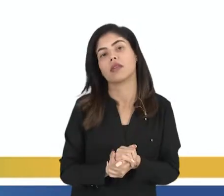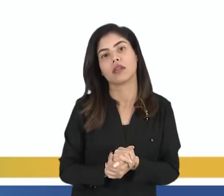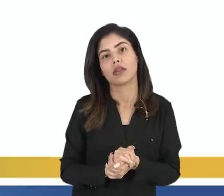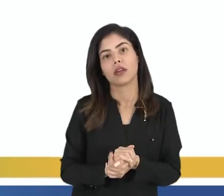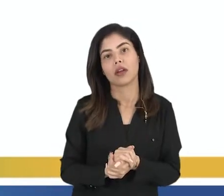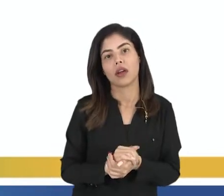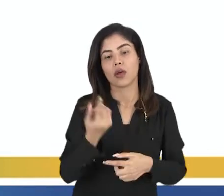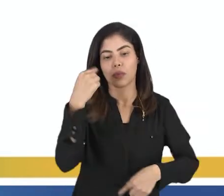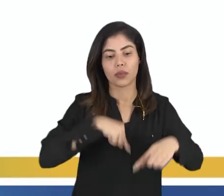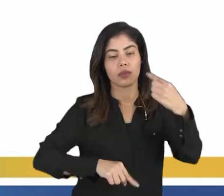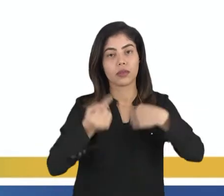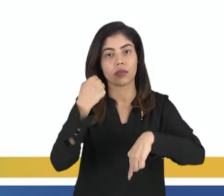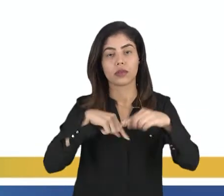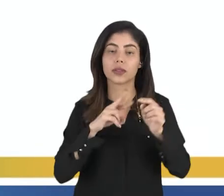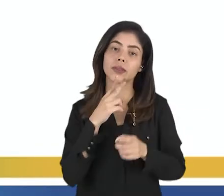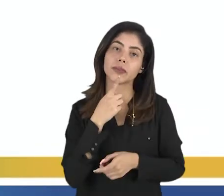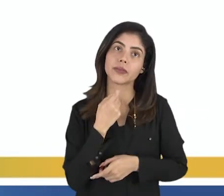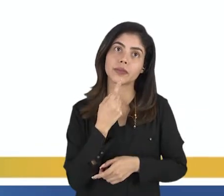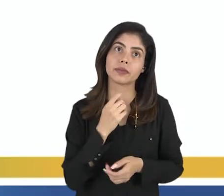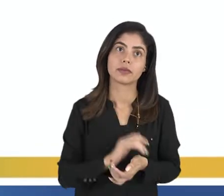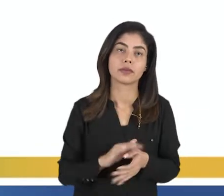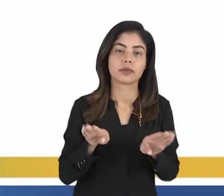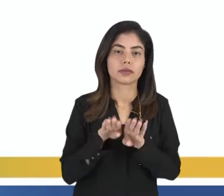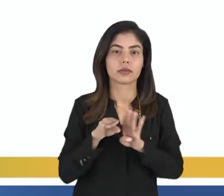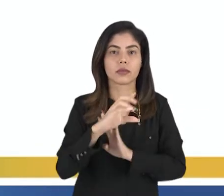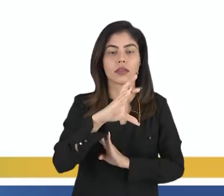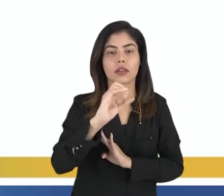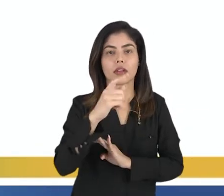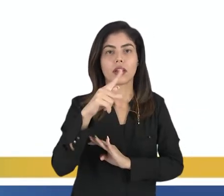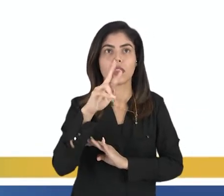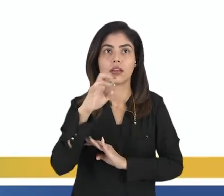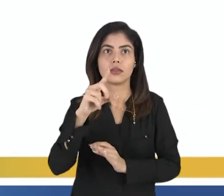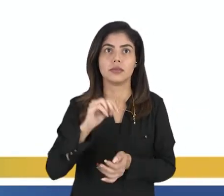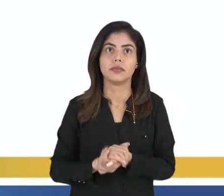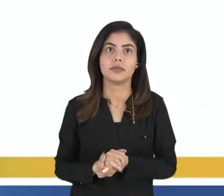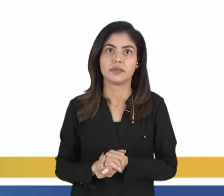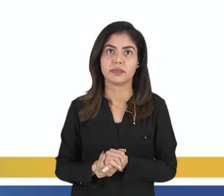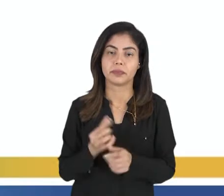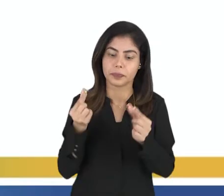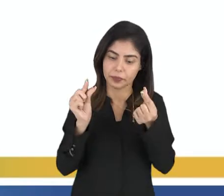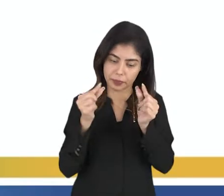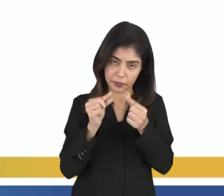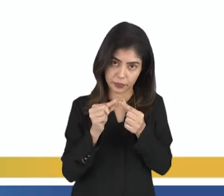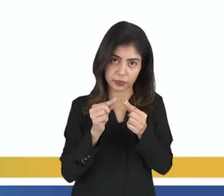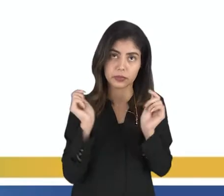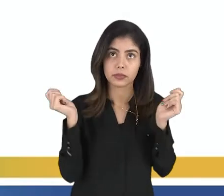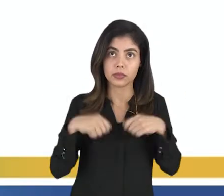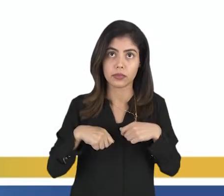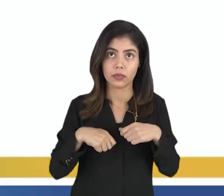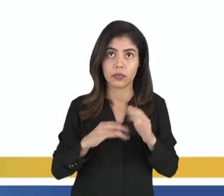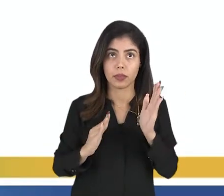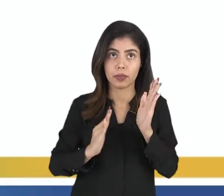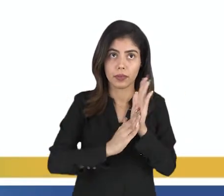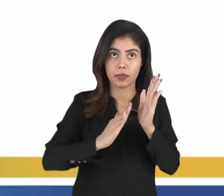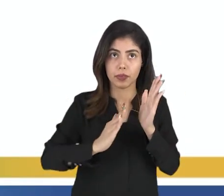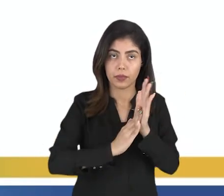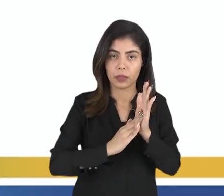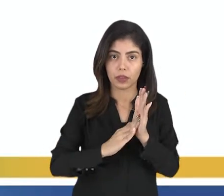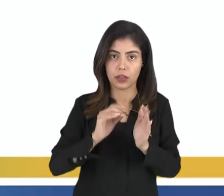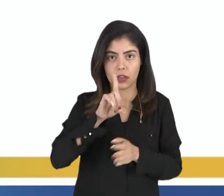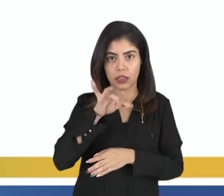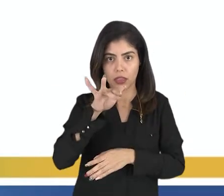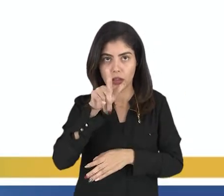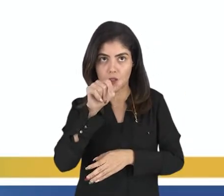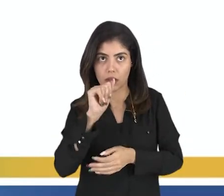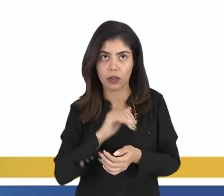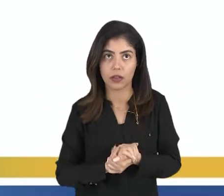de acordo com o fluxo do sangue. E também nós temos os capilares, que são vasos sanguíneos pequenos, que possuem paredes também